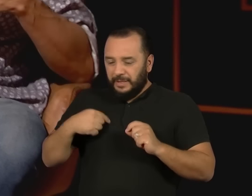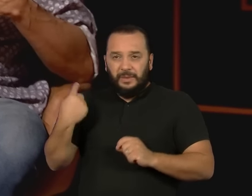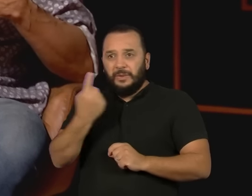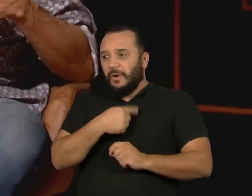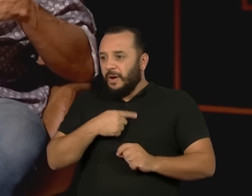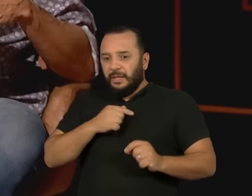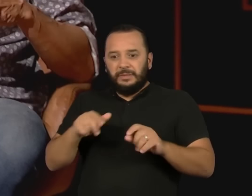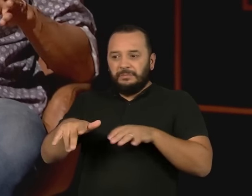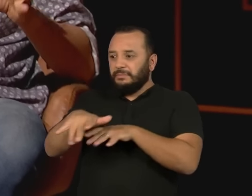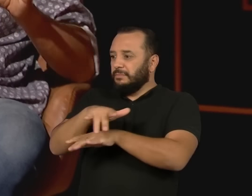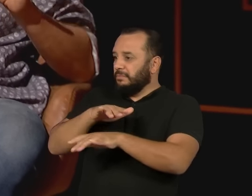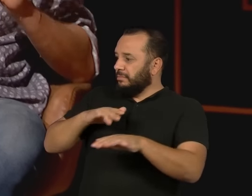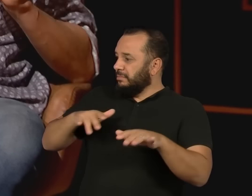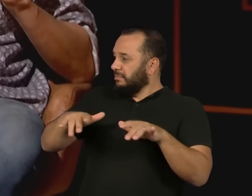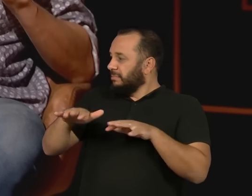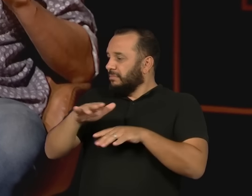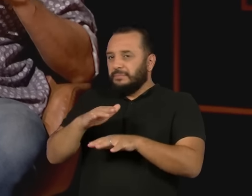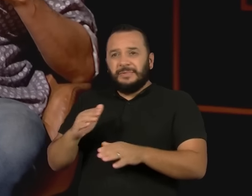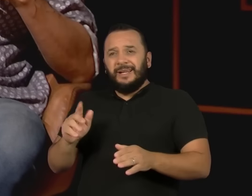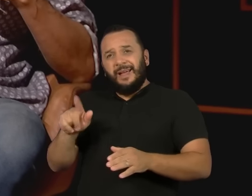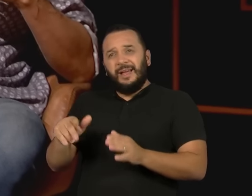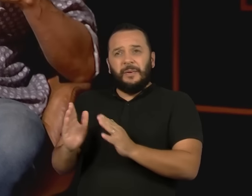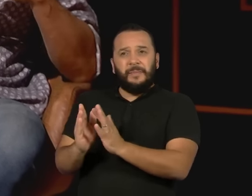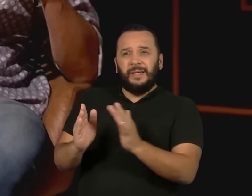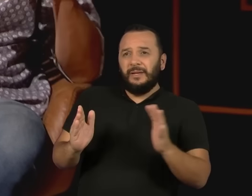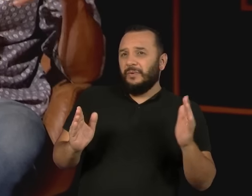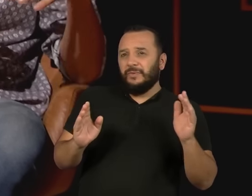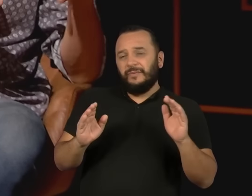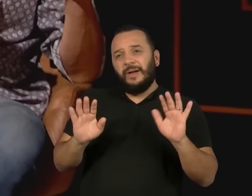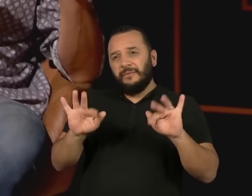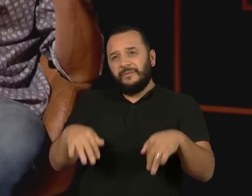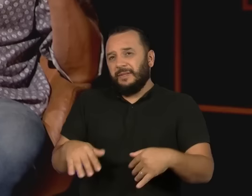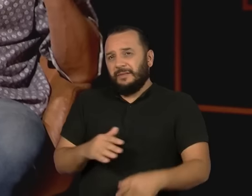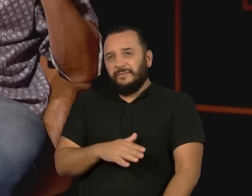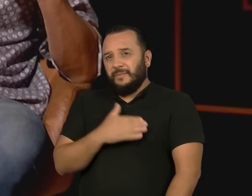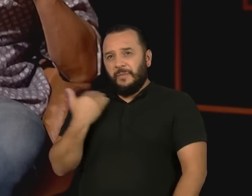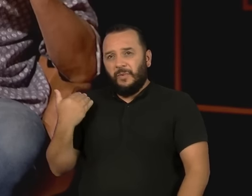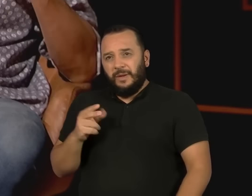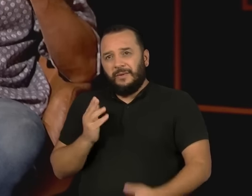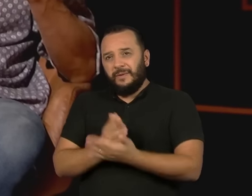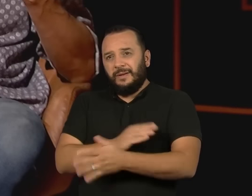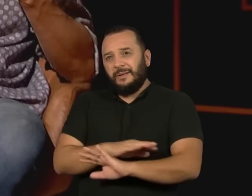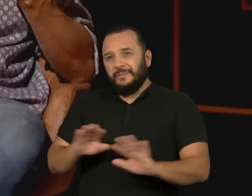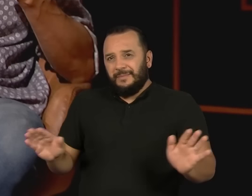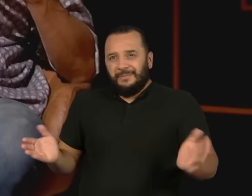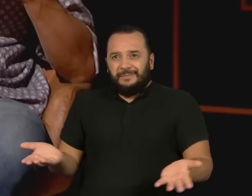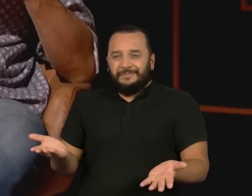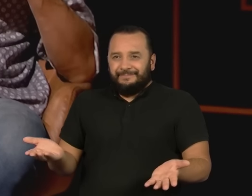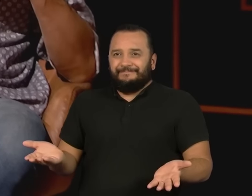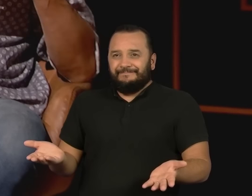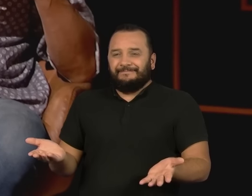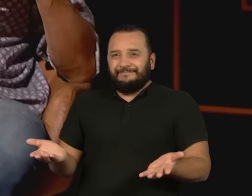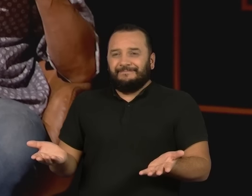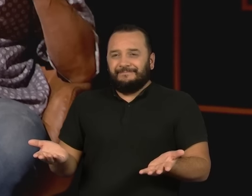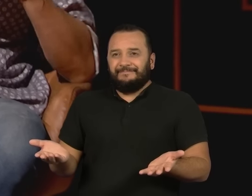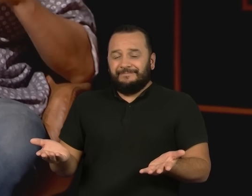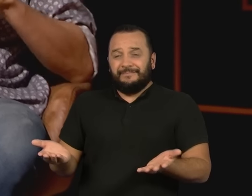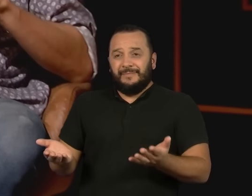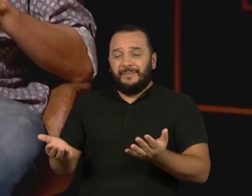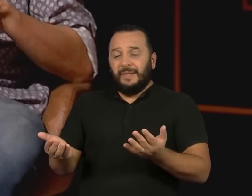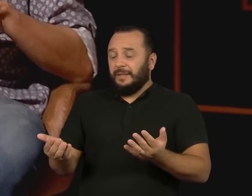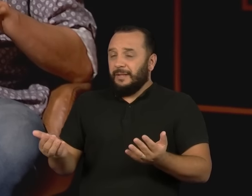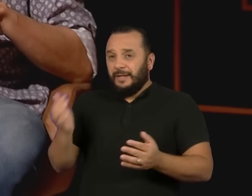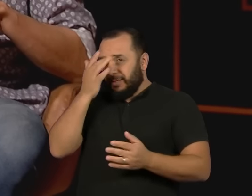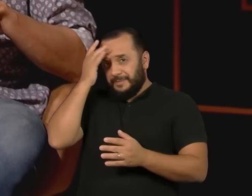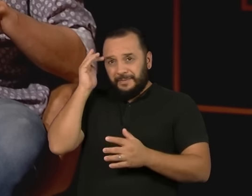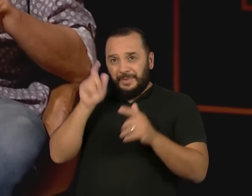gente não realmente vai passar por aqui, né? É uma breve passagem da humanidade pelo universo. E isso, o ser humano,